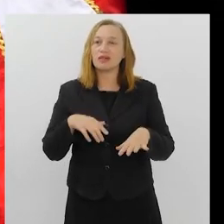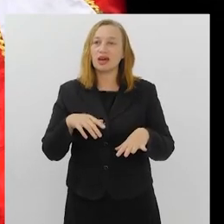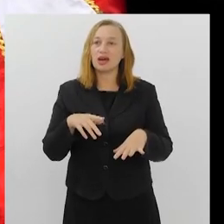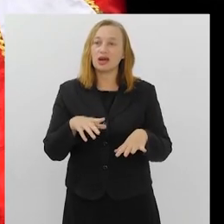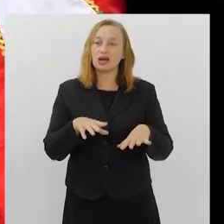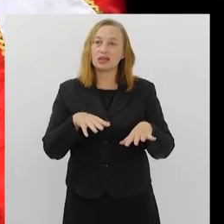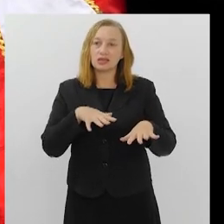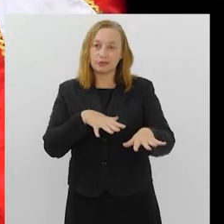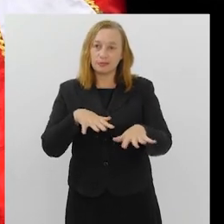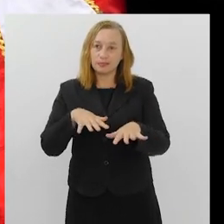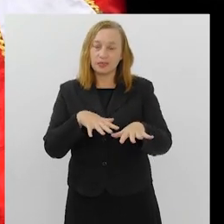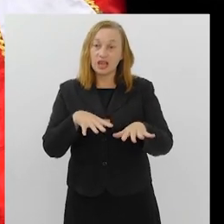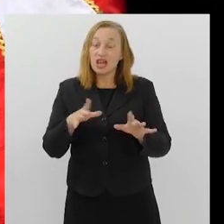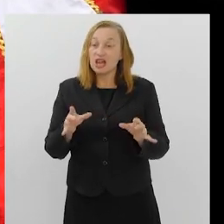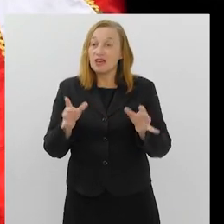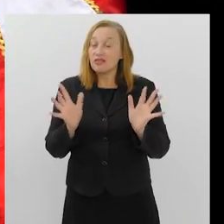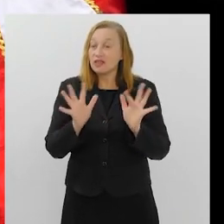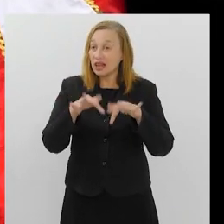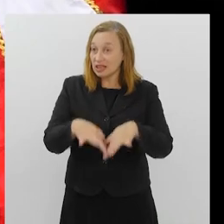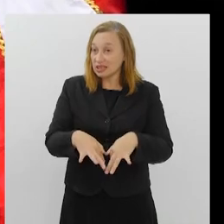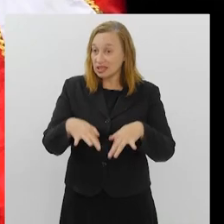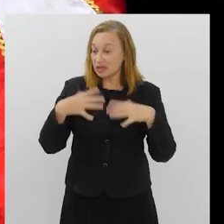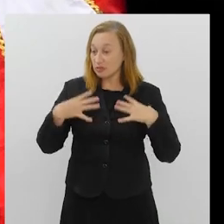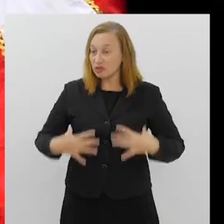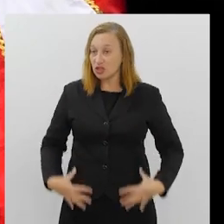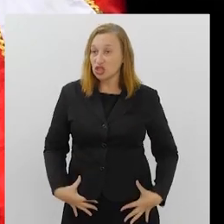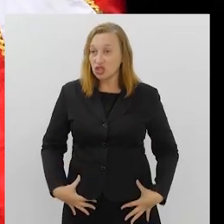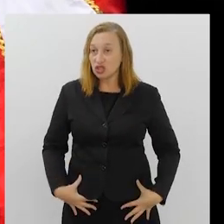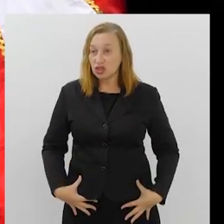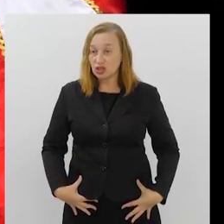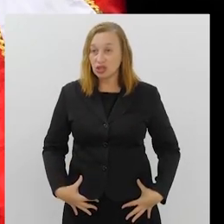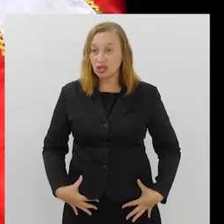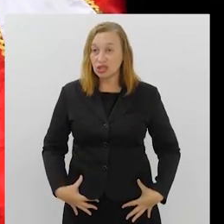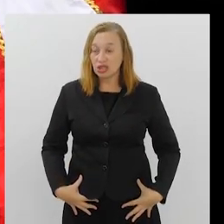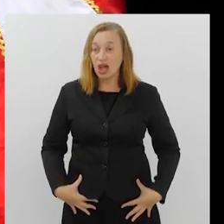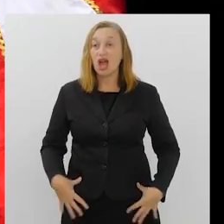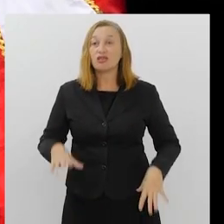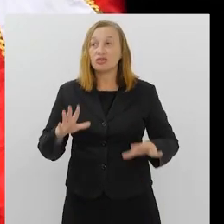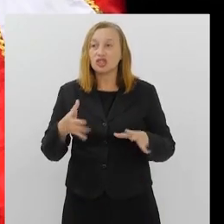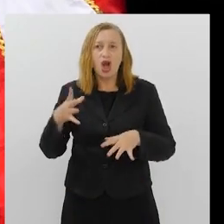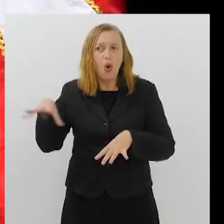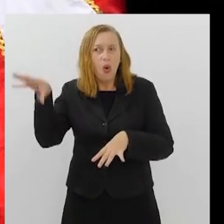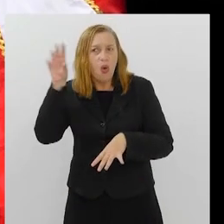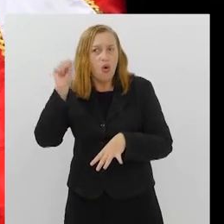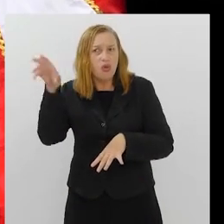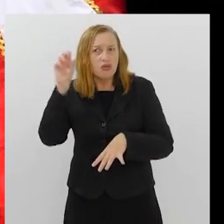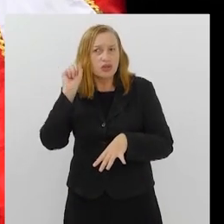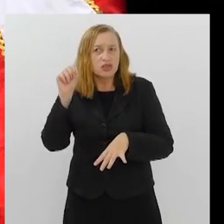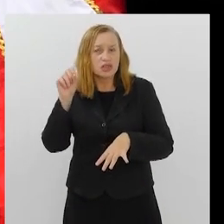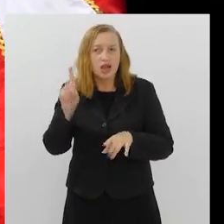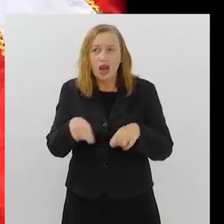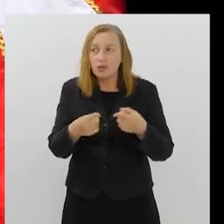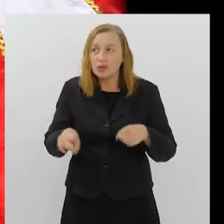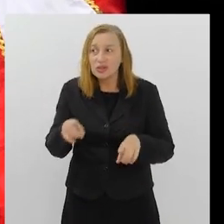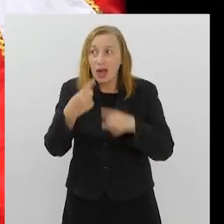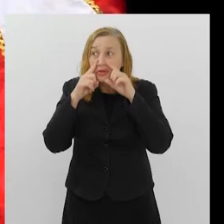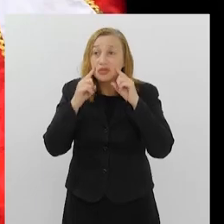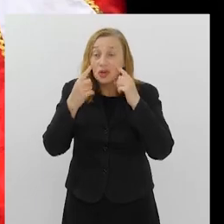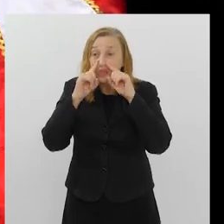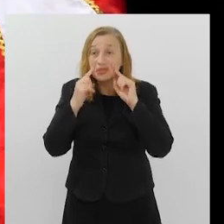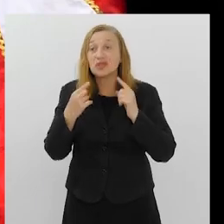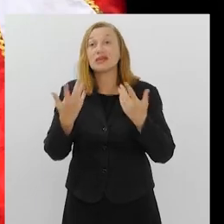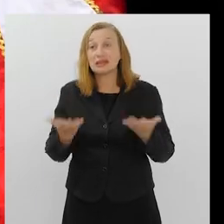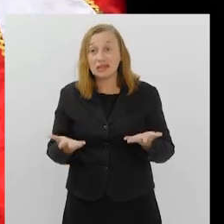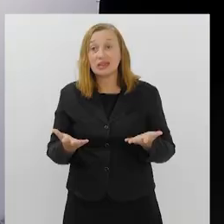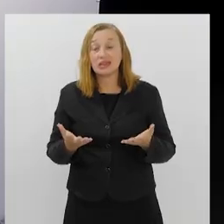na concentração, ali na curva, tava terminando de me vestir. E o tigre entrou ali no setor 1 rugindo. Comecei a chorar. Sou muito chorona. Esse